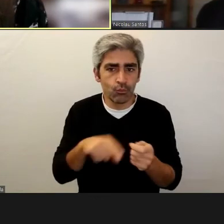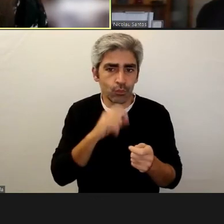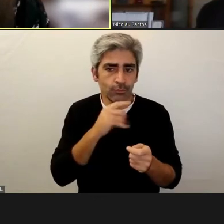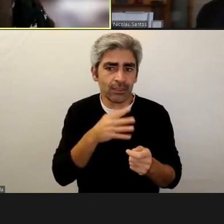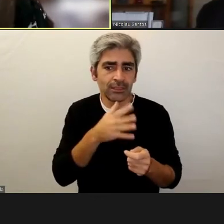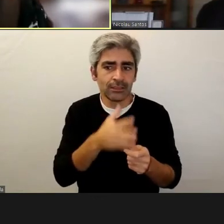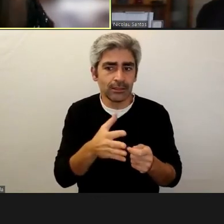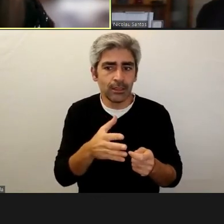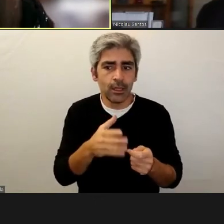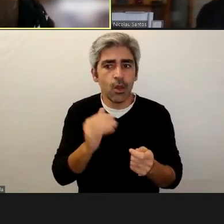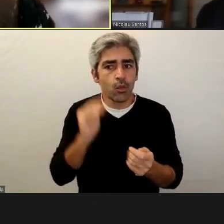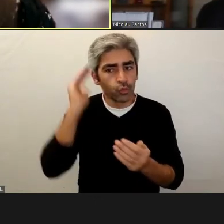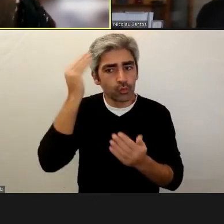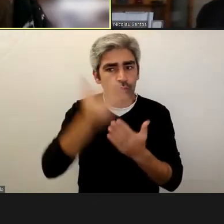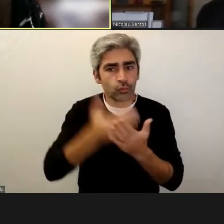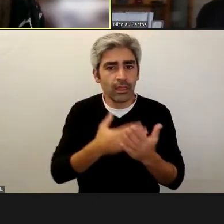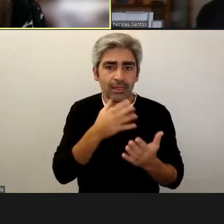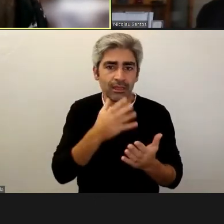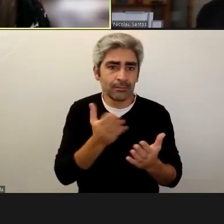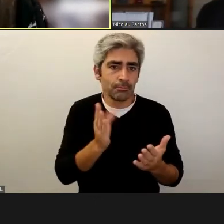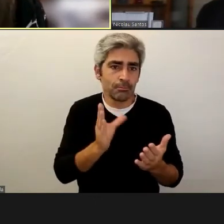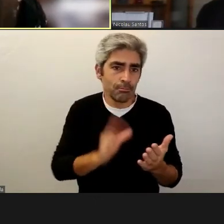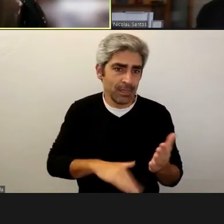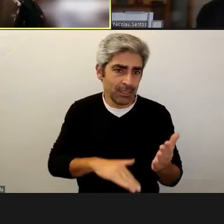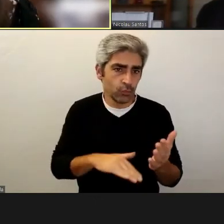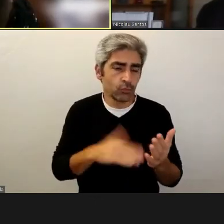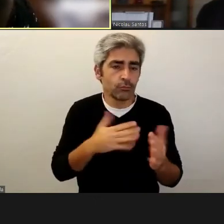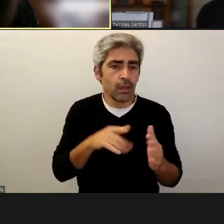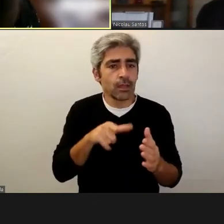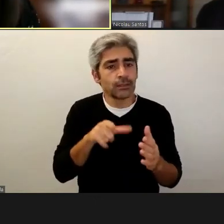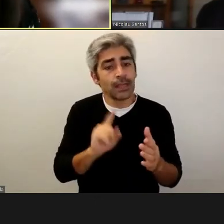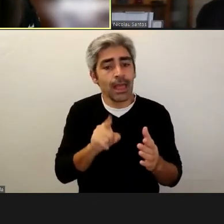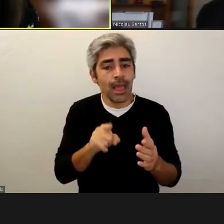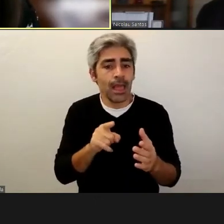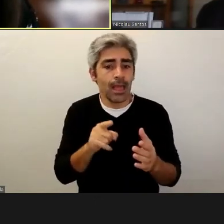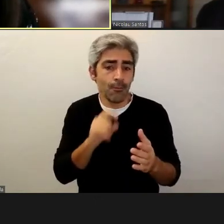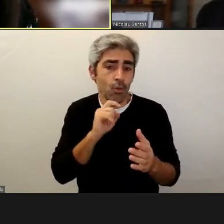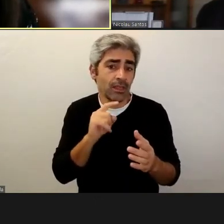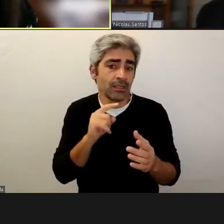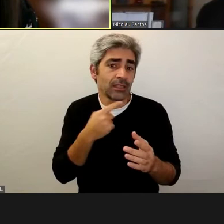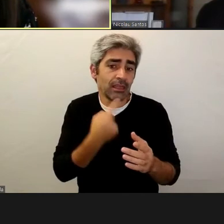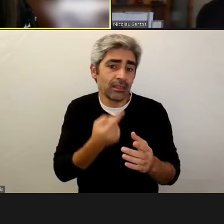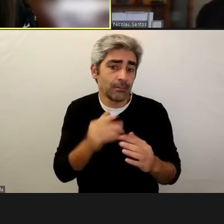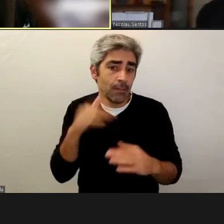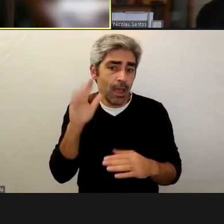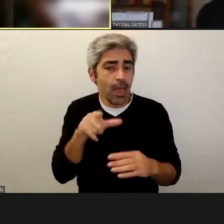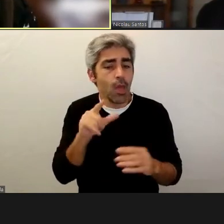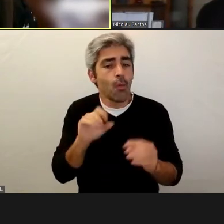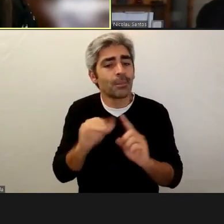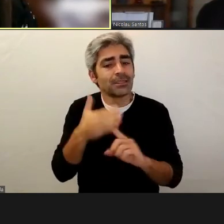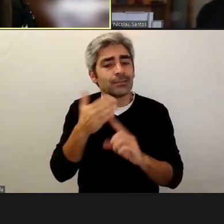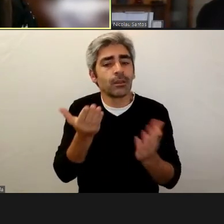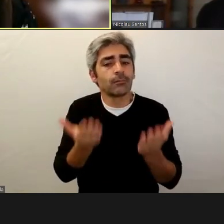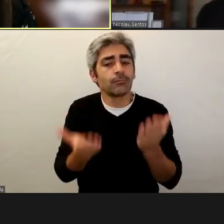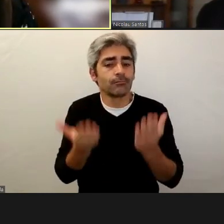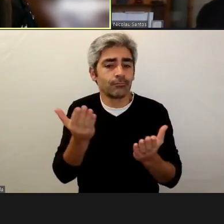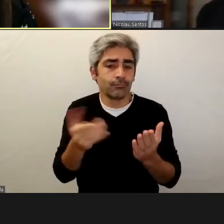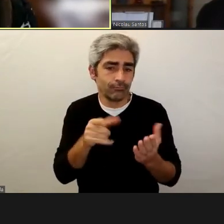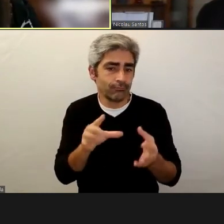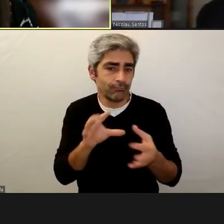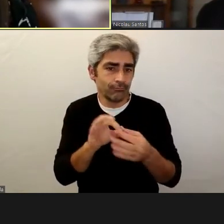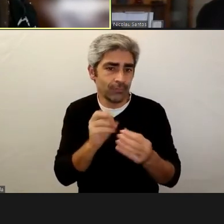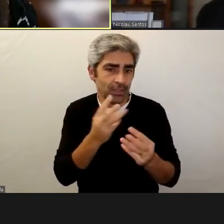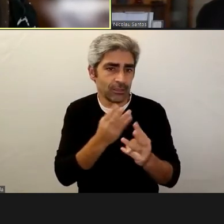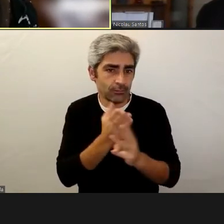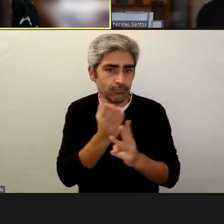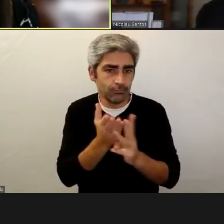Constituição diz menos, mas queria dizer mais, ou seja, o que está aqui é o princípio da proporcionalidade nas suas três vertentes.